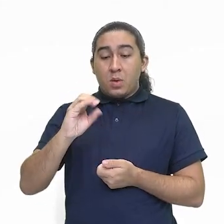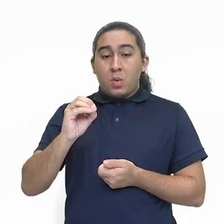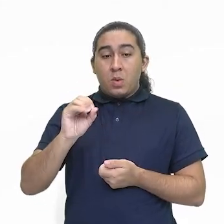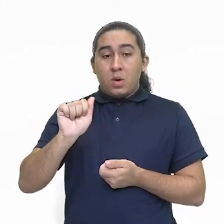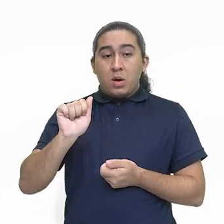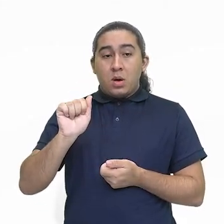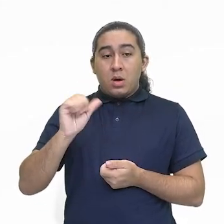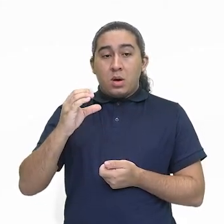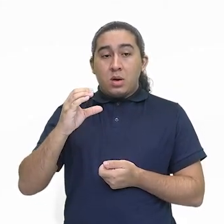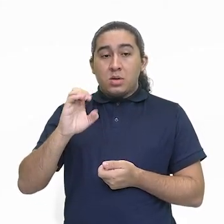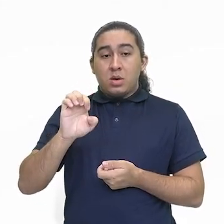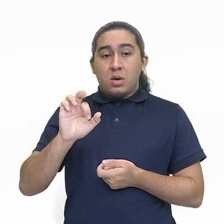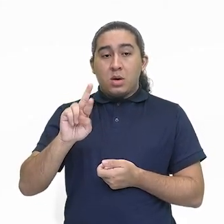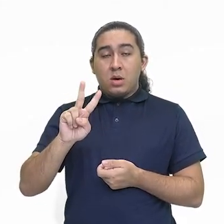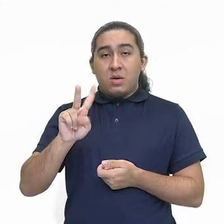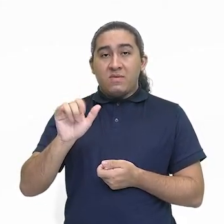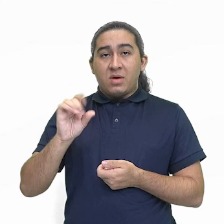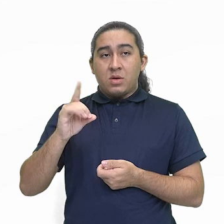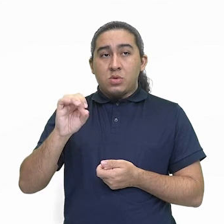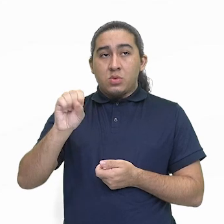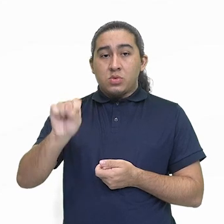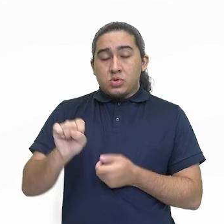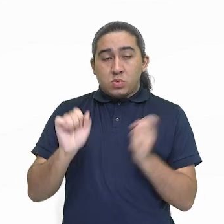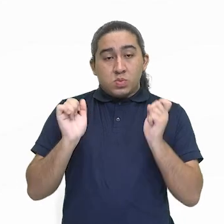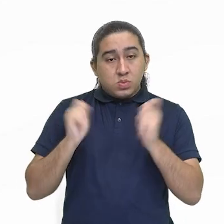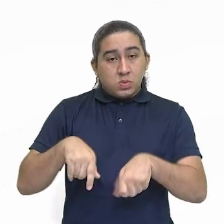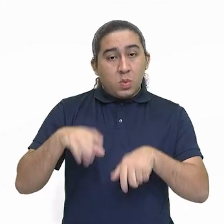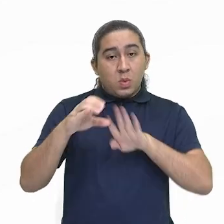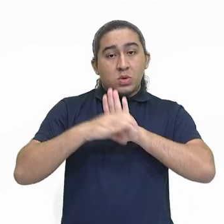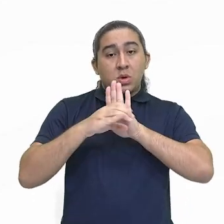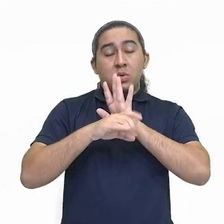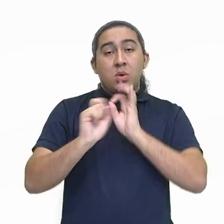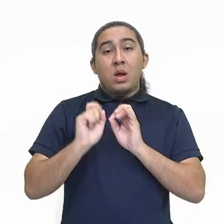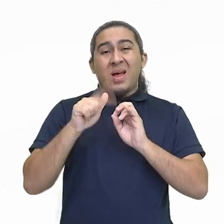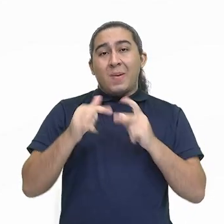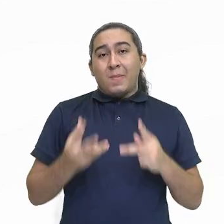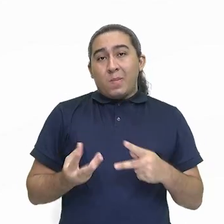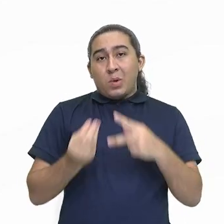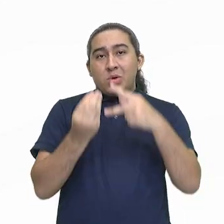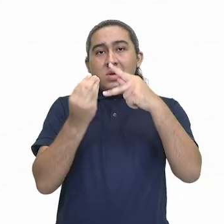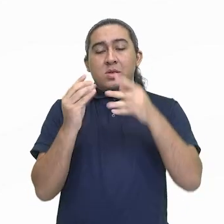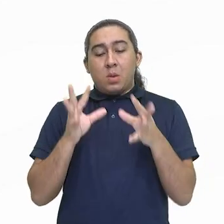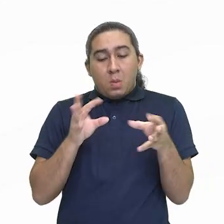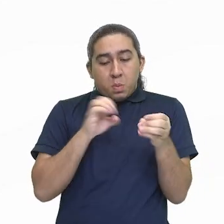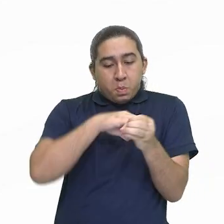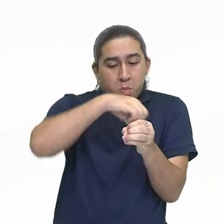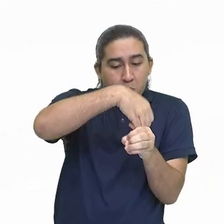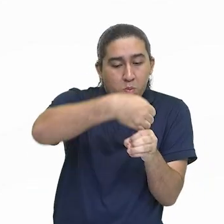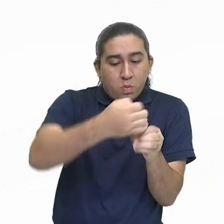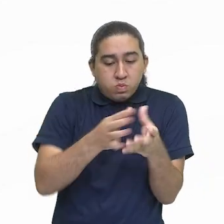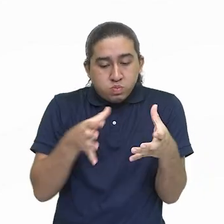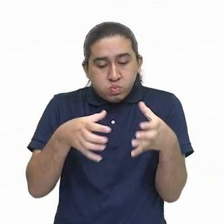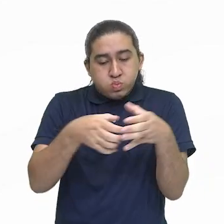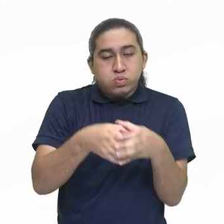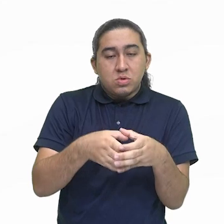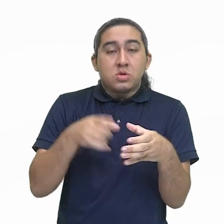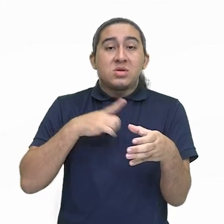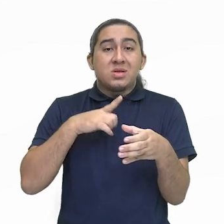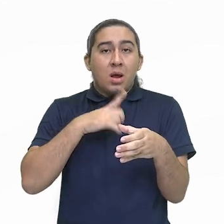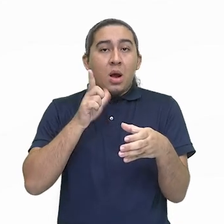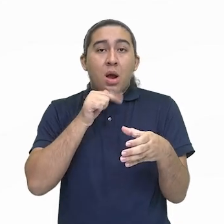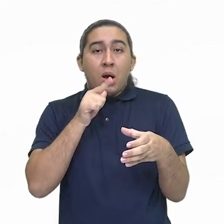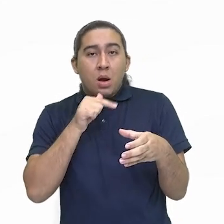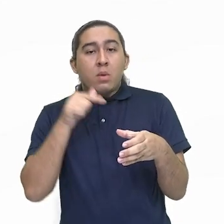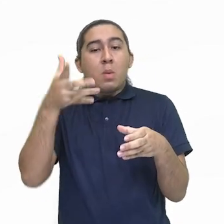Então, as coacervados podem ser definidos como proteínas aglomeradas e envolvidas por moléculas de